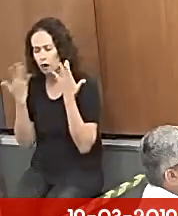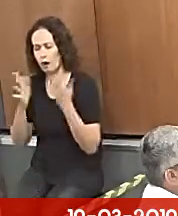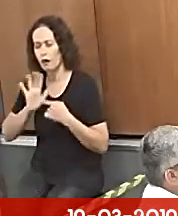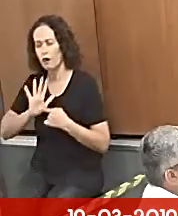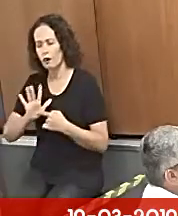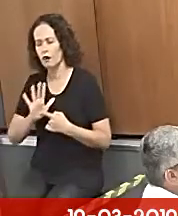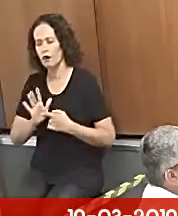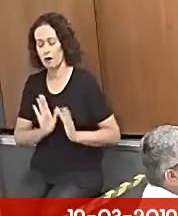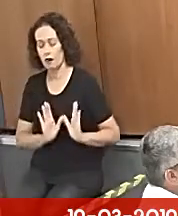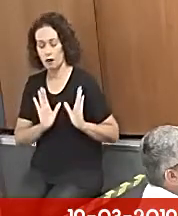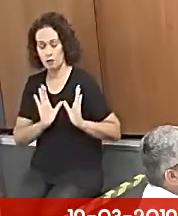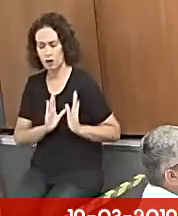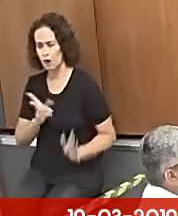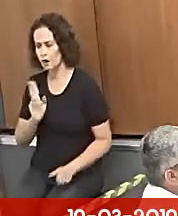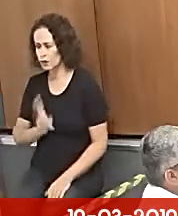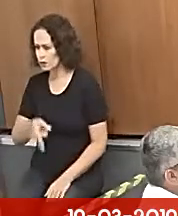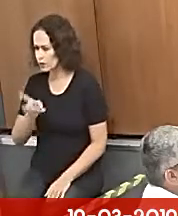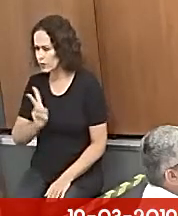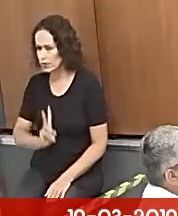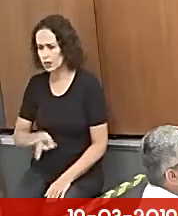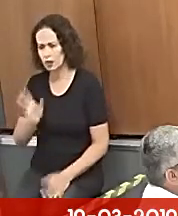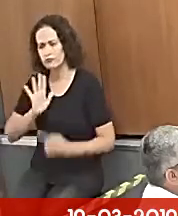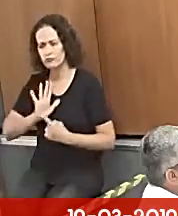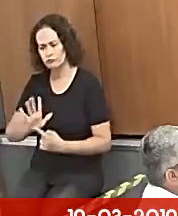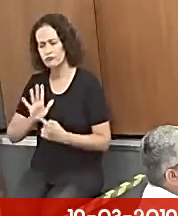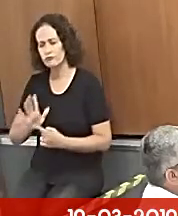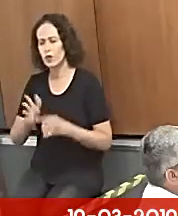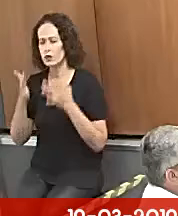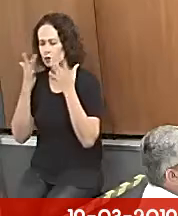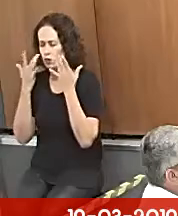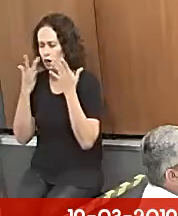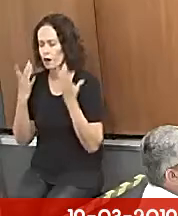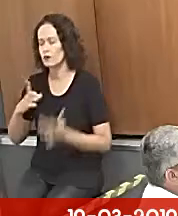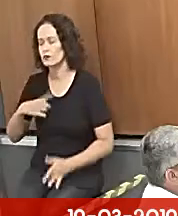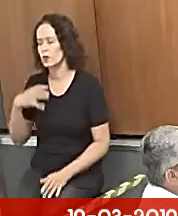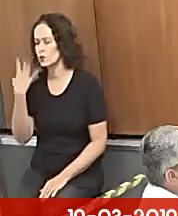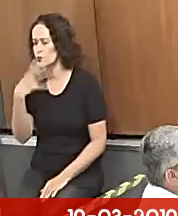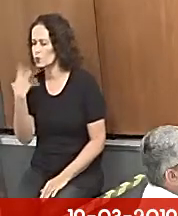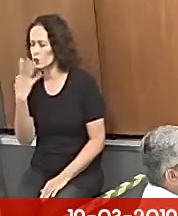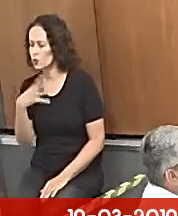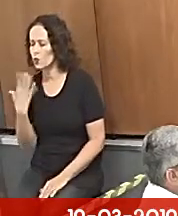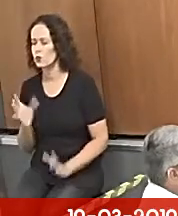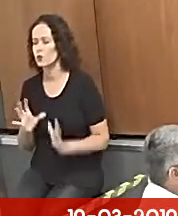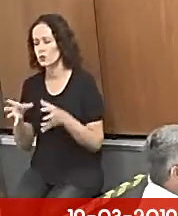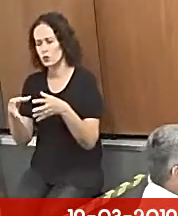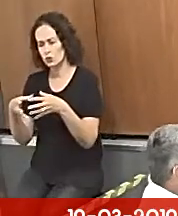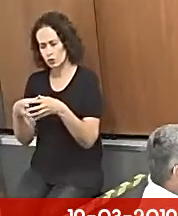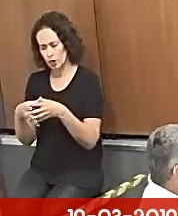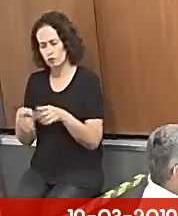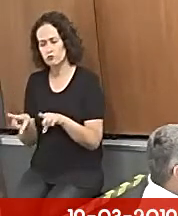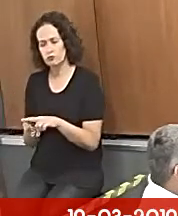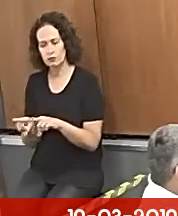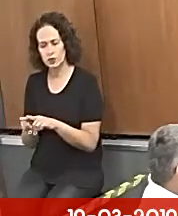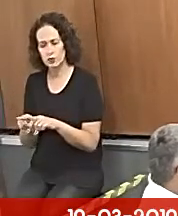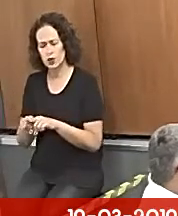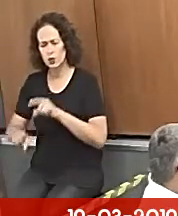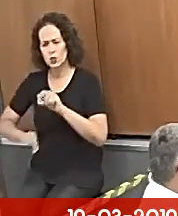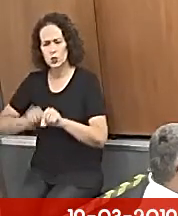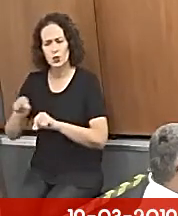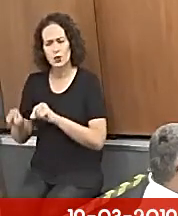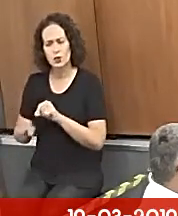facebook sempre faz isso com muita maestria tem o coral então o que fazer para